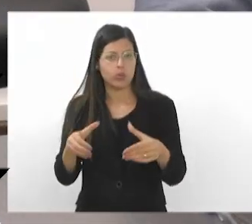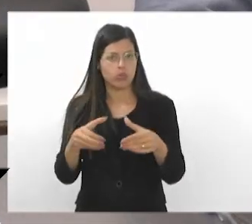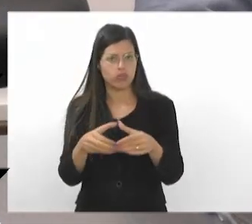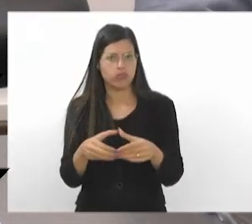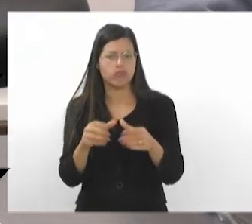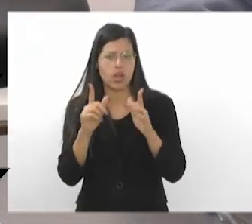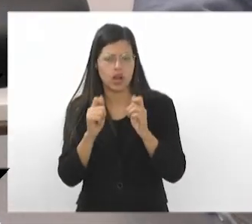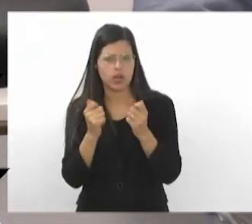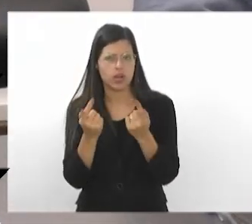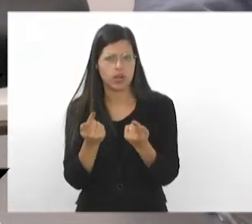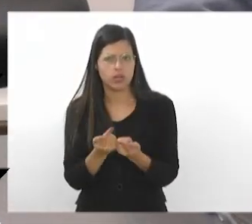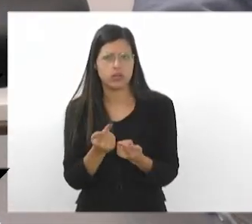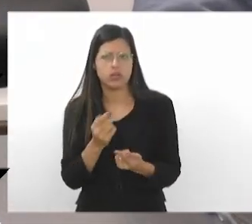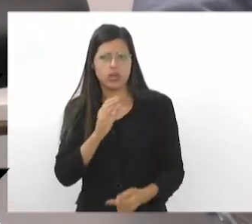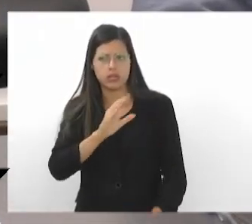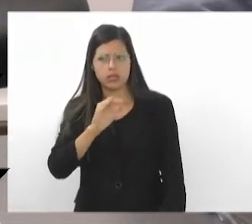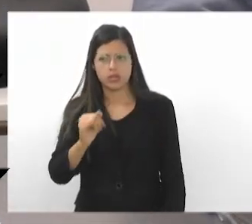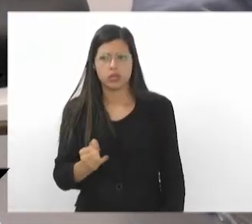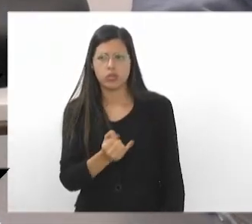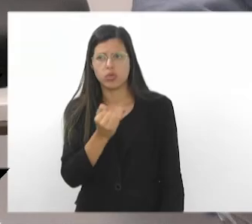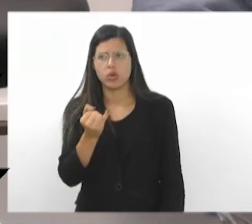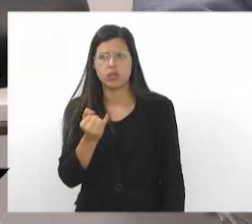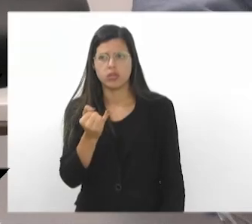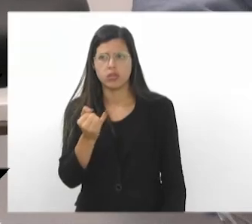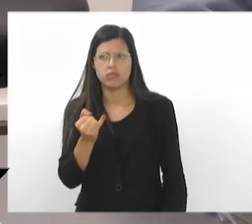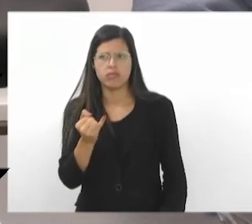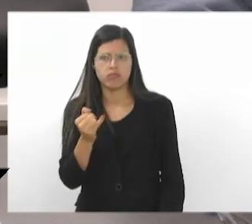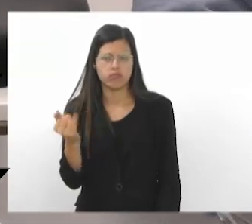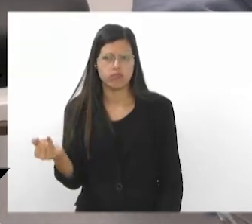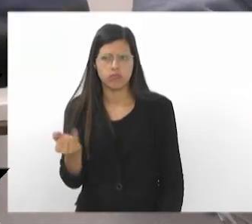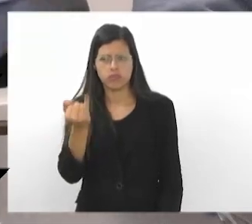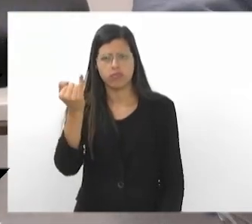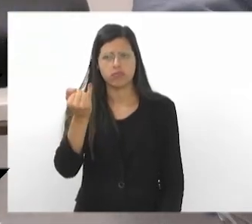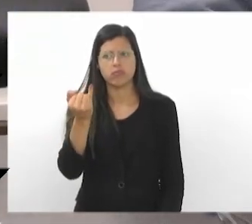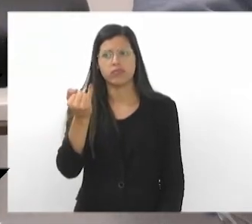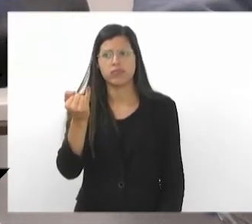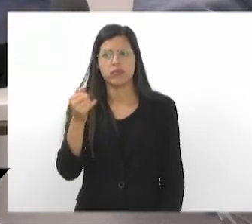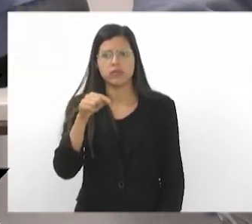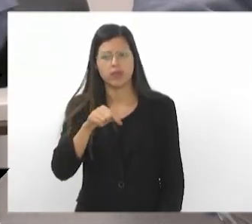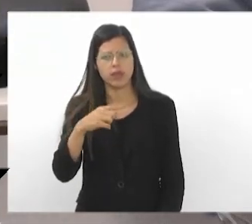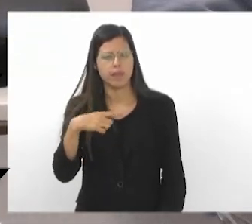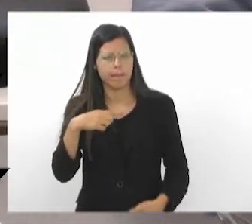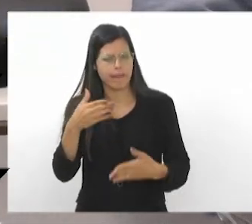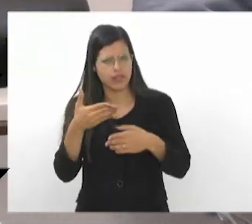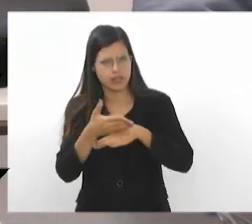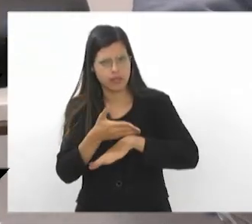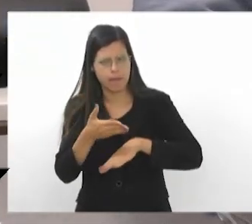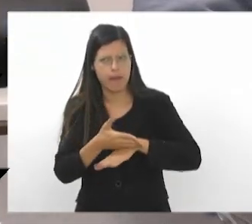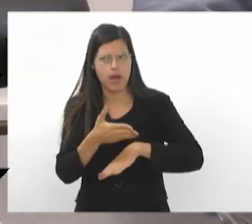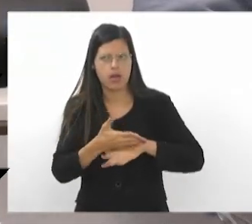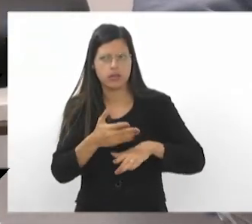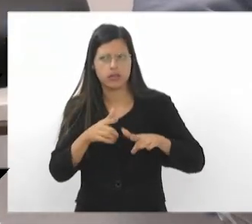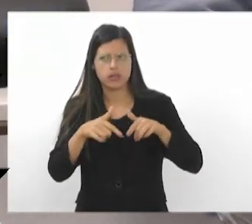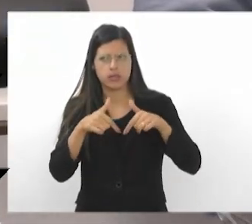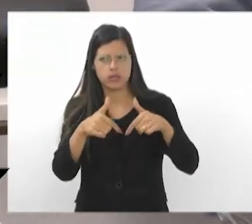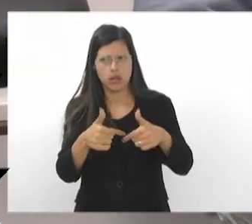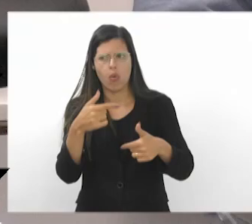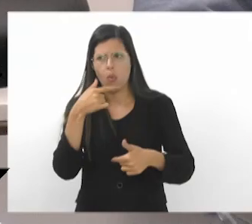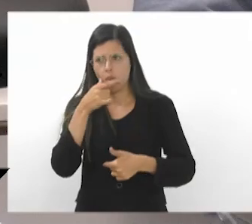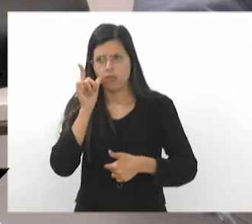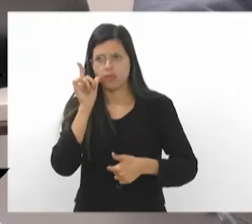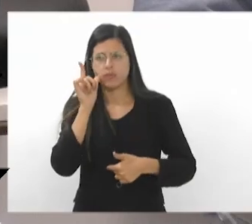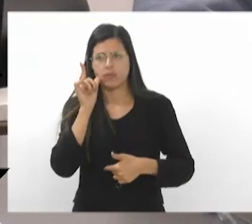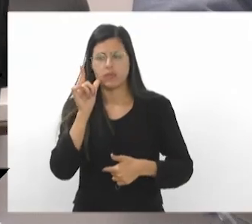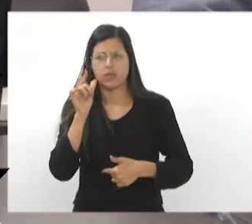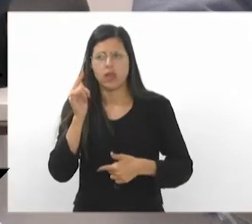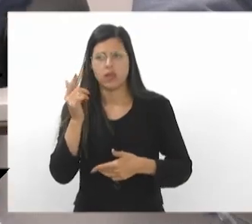CCJ é realmente uma comissão muito importante, e Vossa Excelência tem participado ativamente disso, como ontem mesmo, Vossa Excelência e o